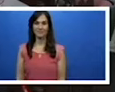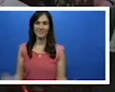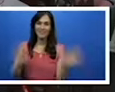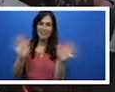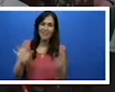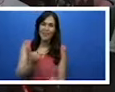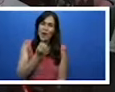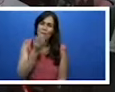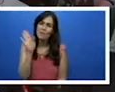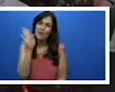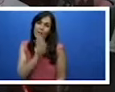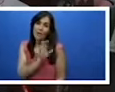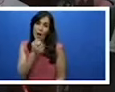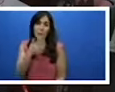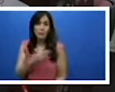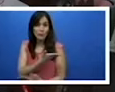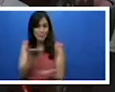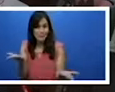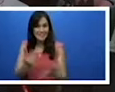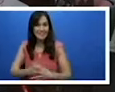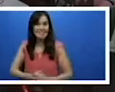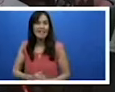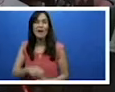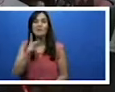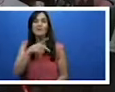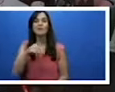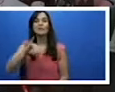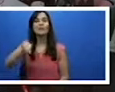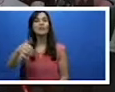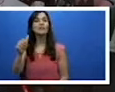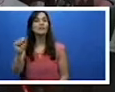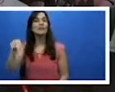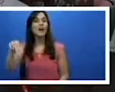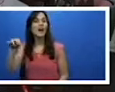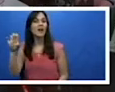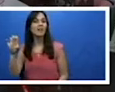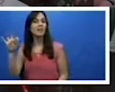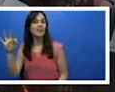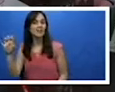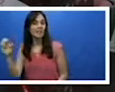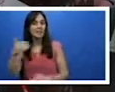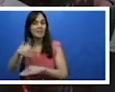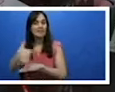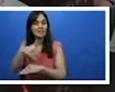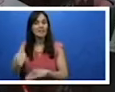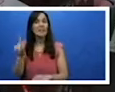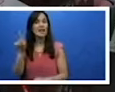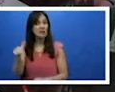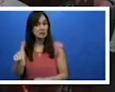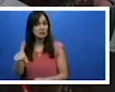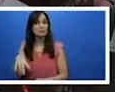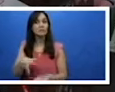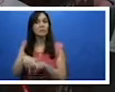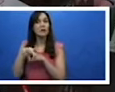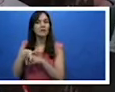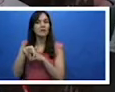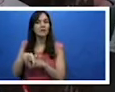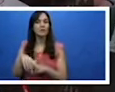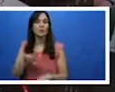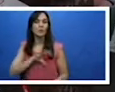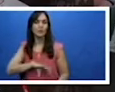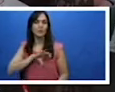Olá, boa tarde. Tudo bem com vocês? Sou a professora Janete, da Secretaria Municipal de Educação, professora de língua